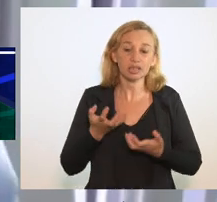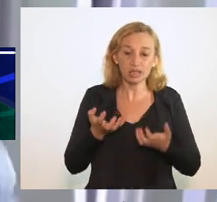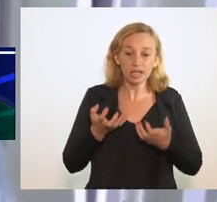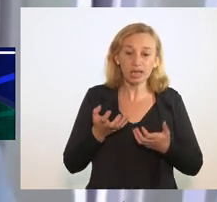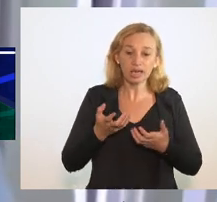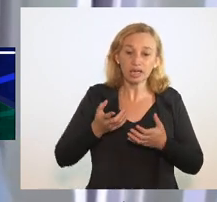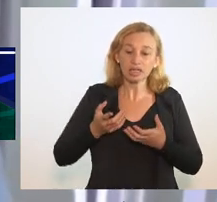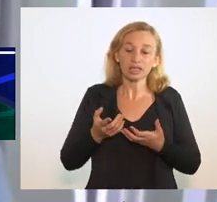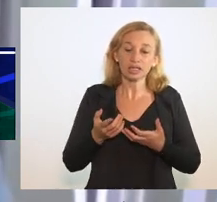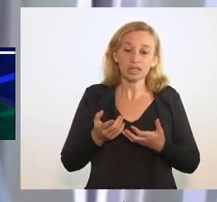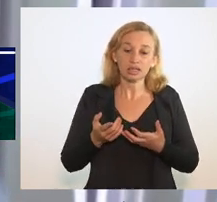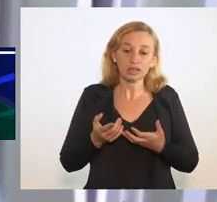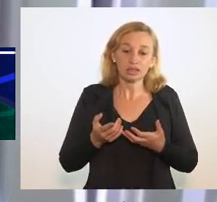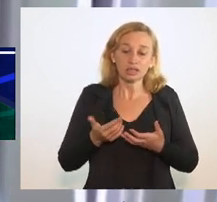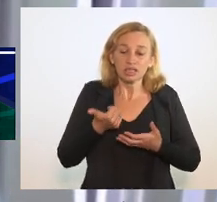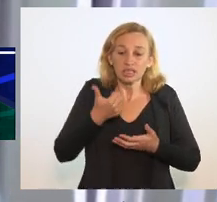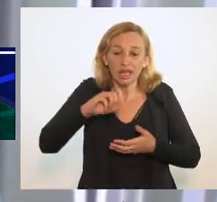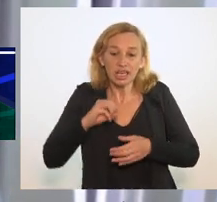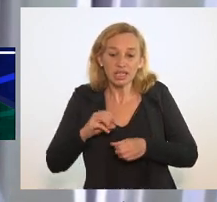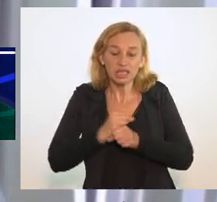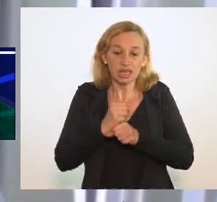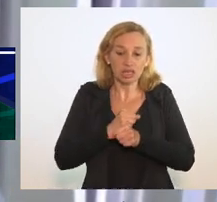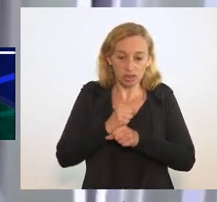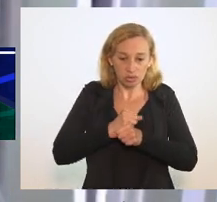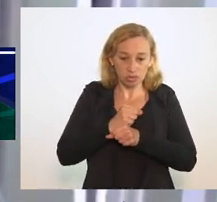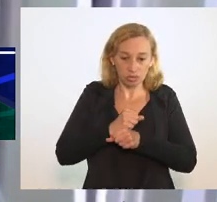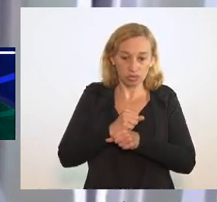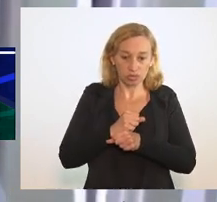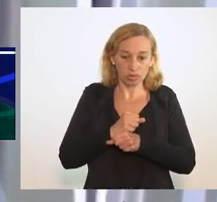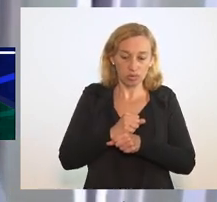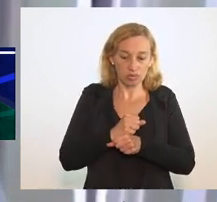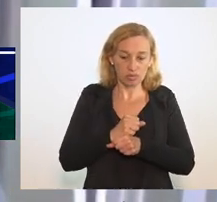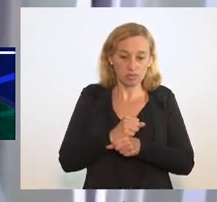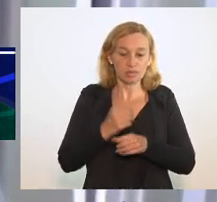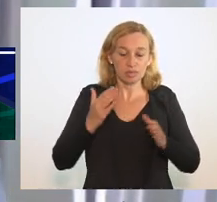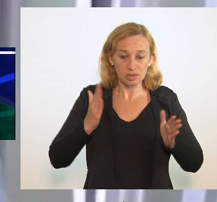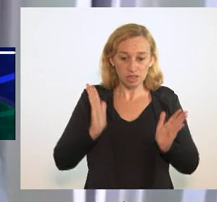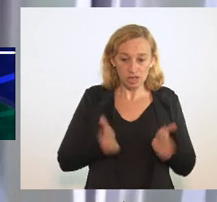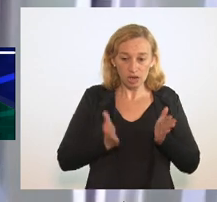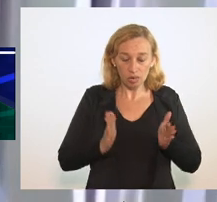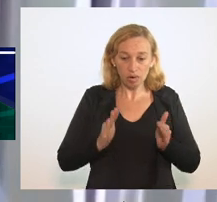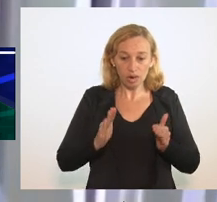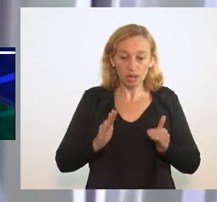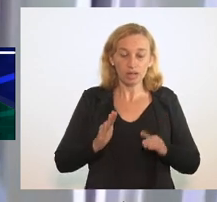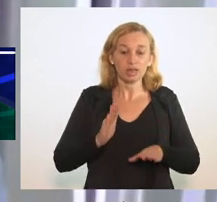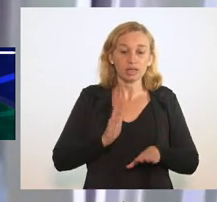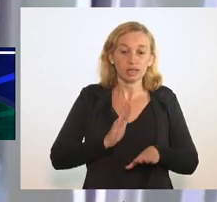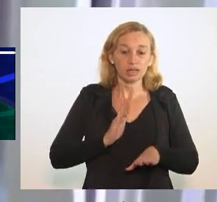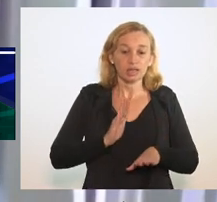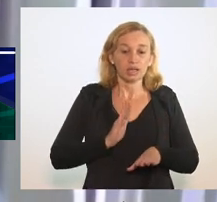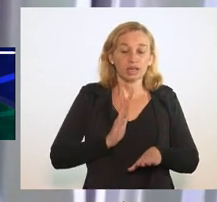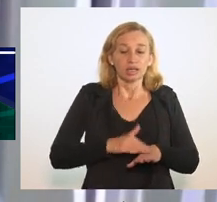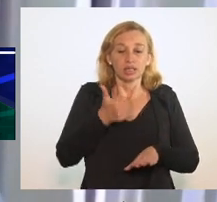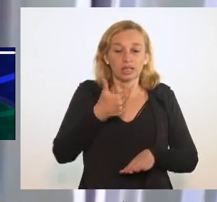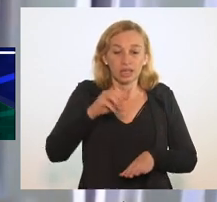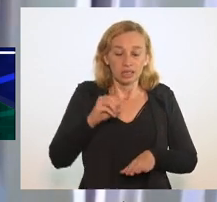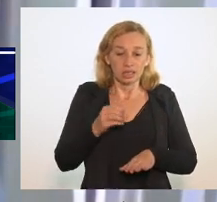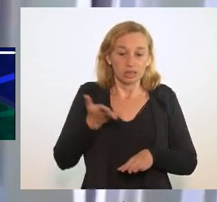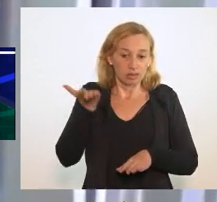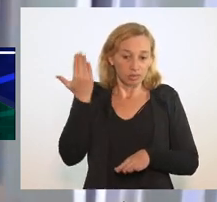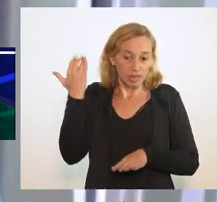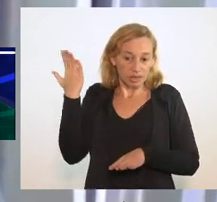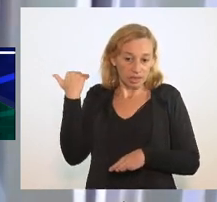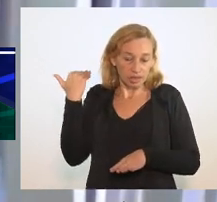alcance de 10 anos, né? Contados de agora para 10 anos para trás, porque é preciso mesmo fazer